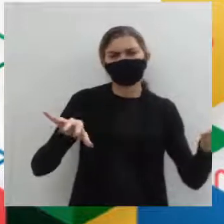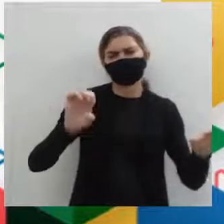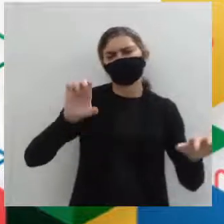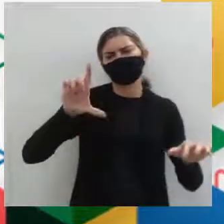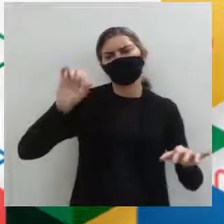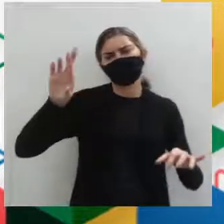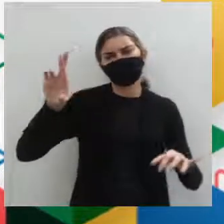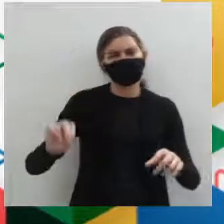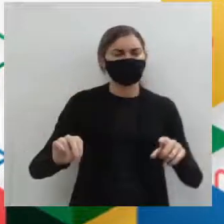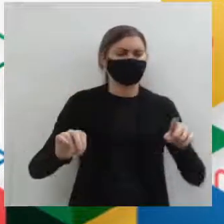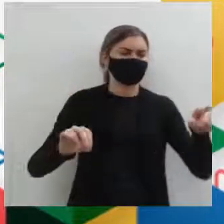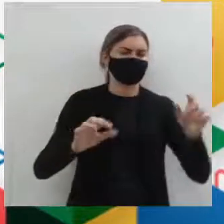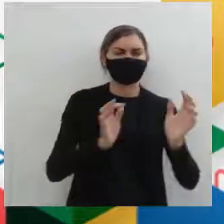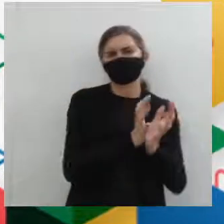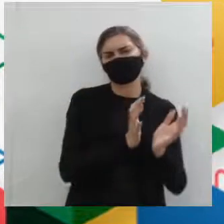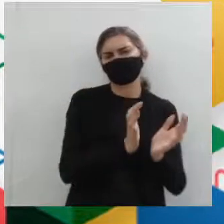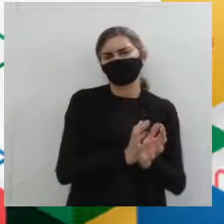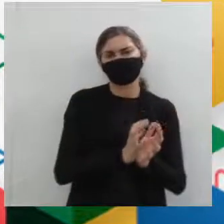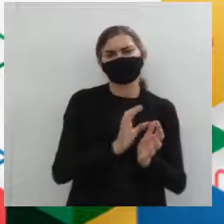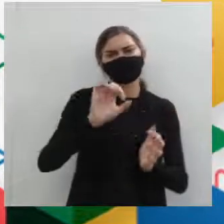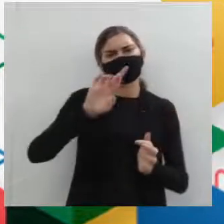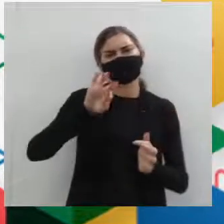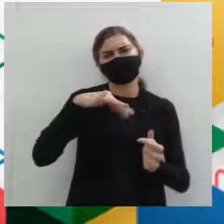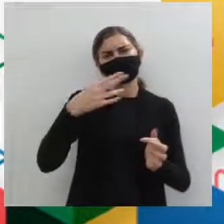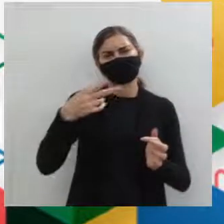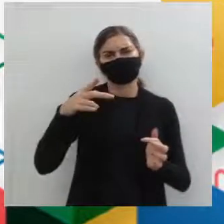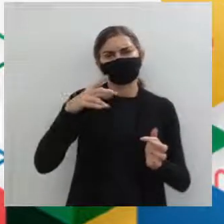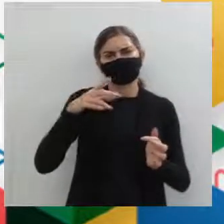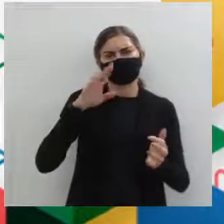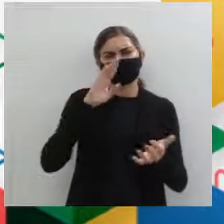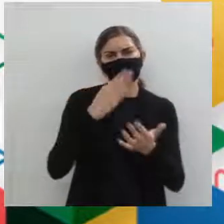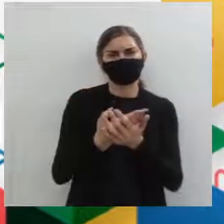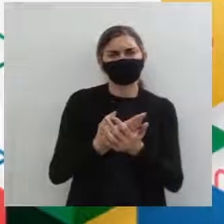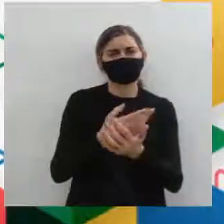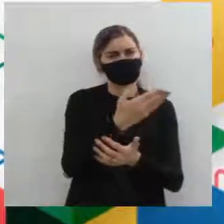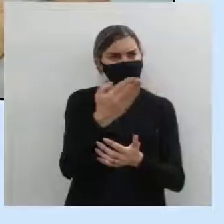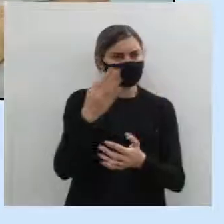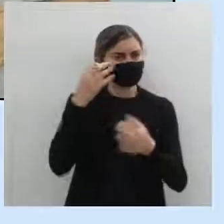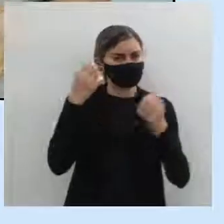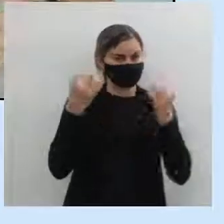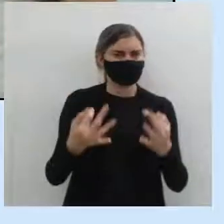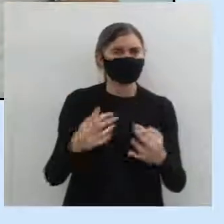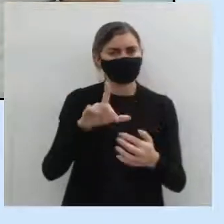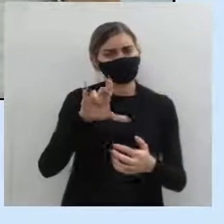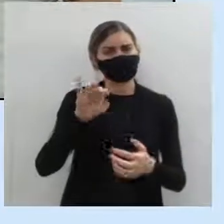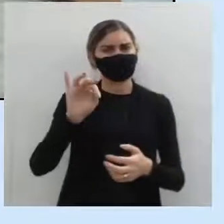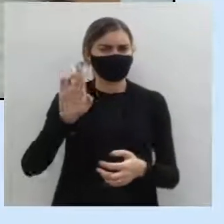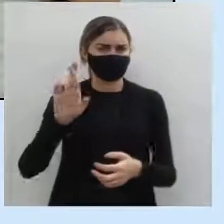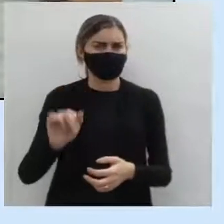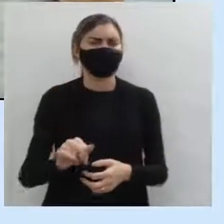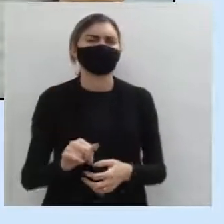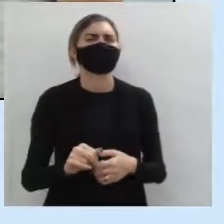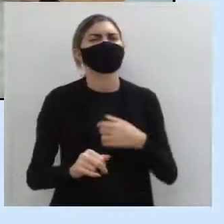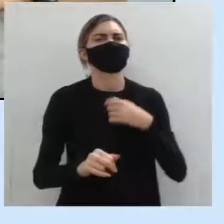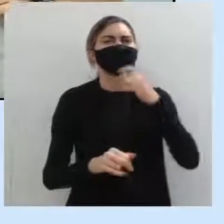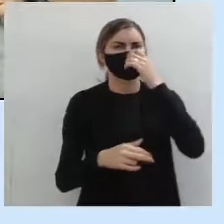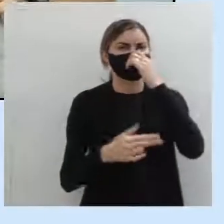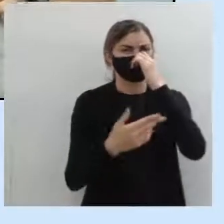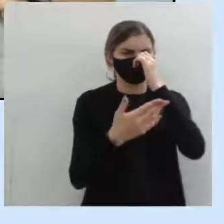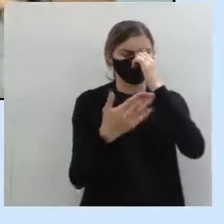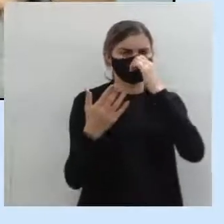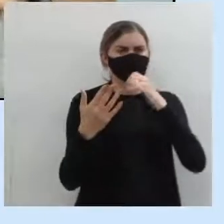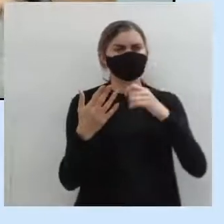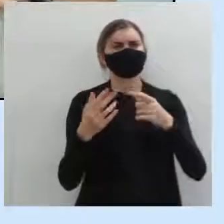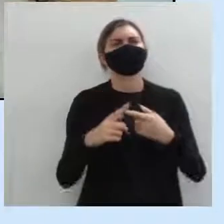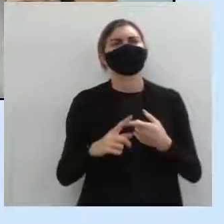clero e a massa de cristãos. Então tá aí a justificativa de Lutero para o sacerdócio